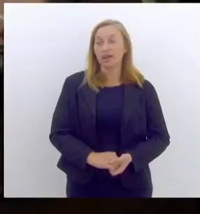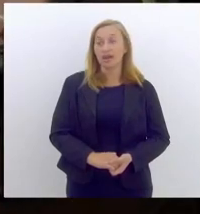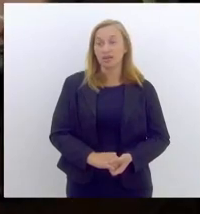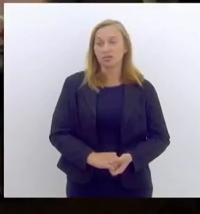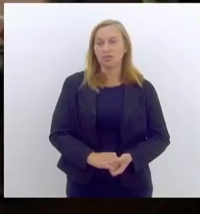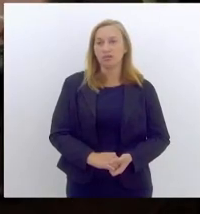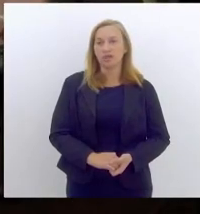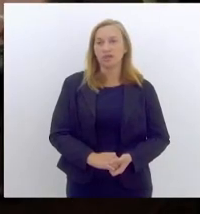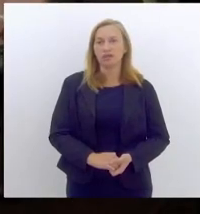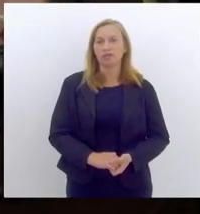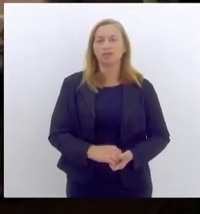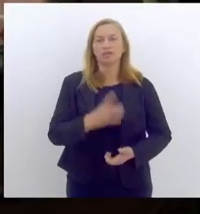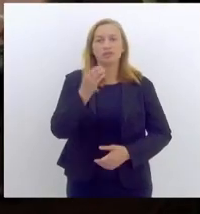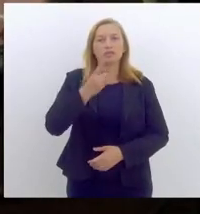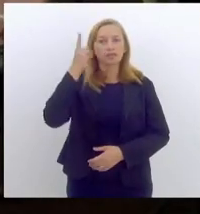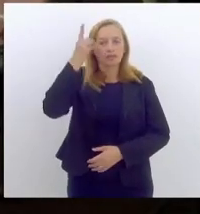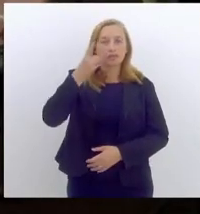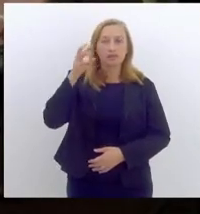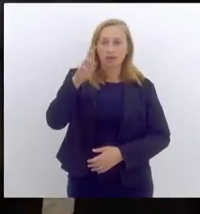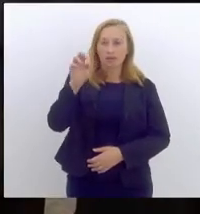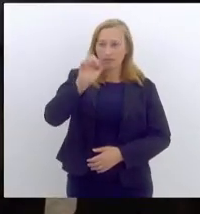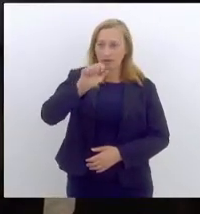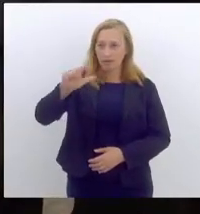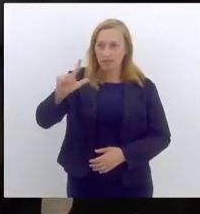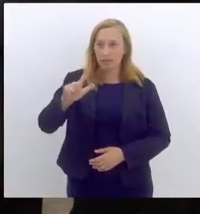Deputado Rafael Nobre.